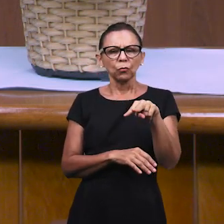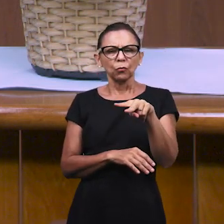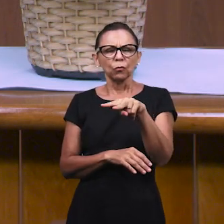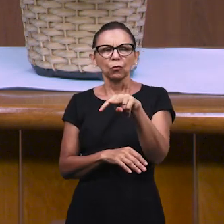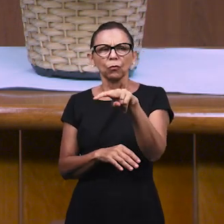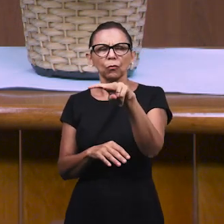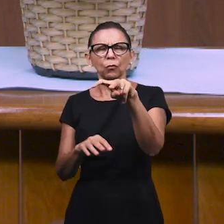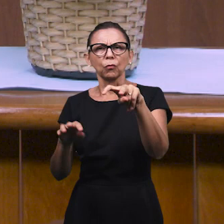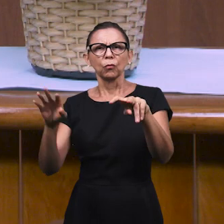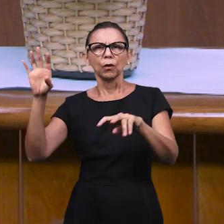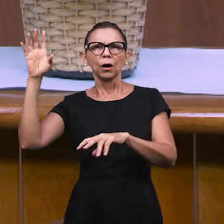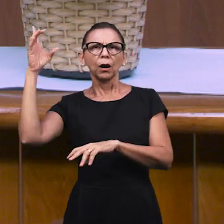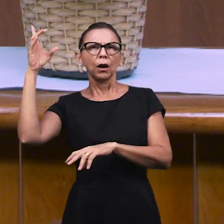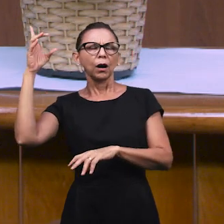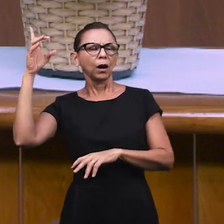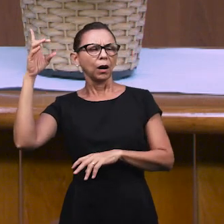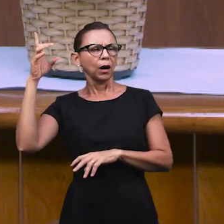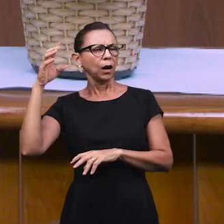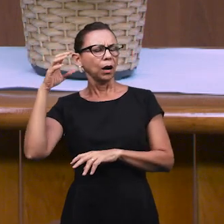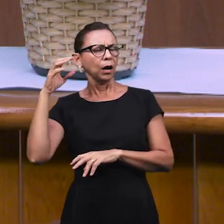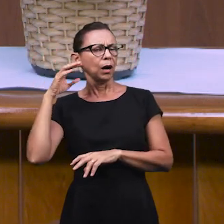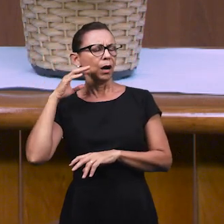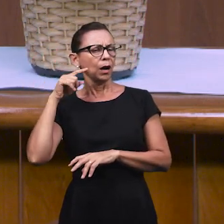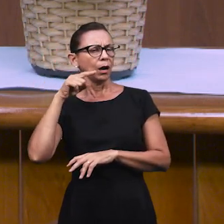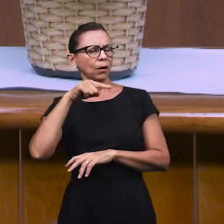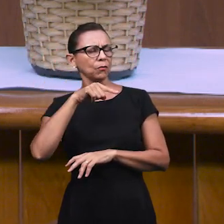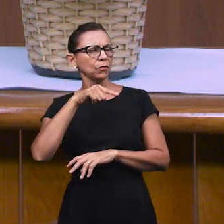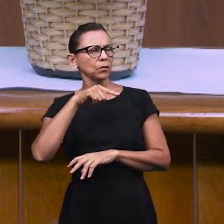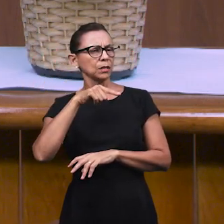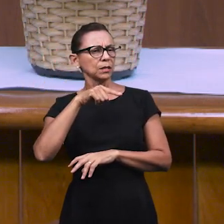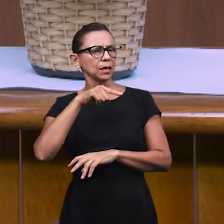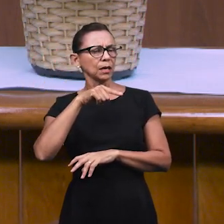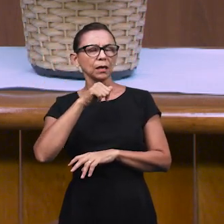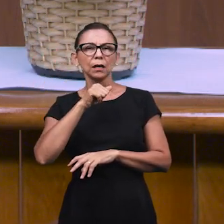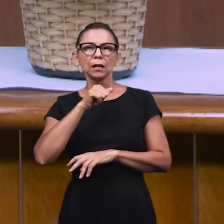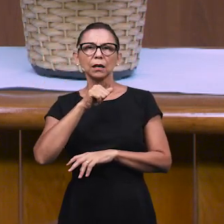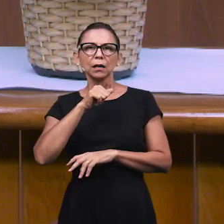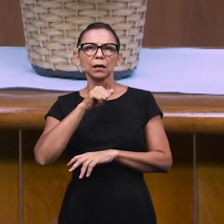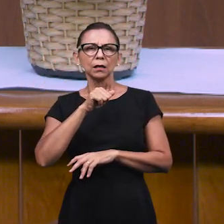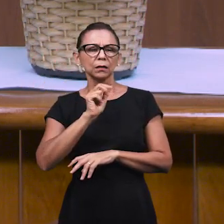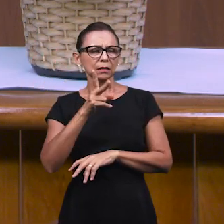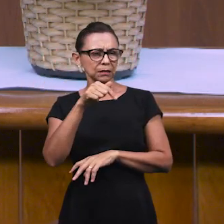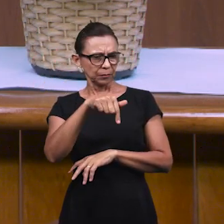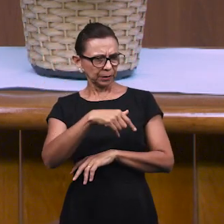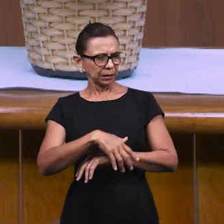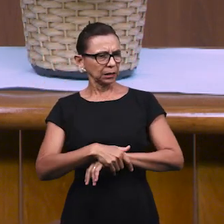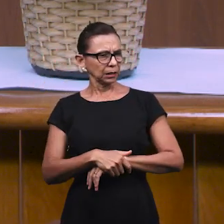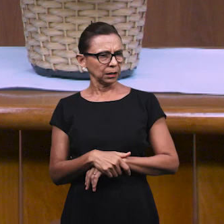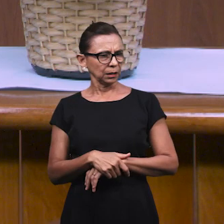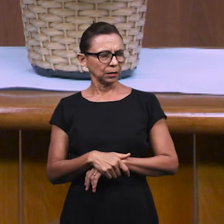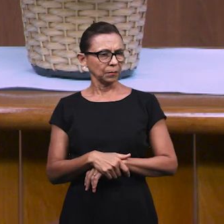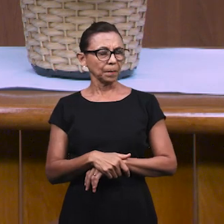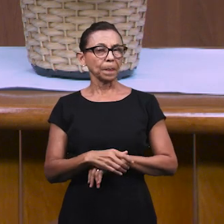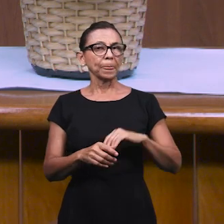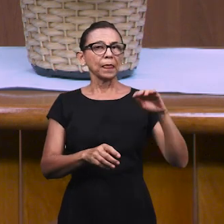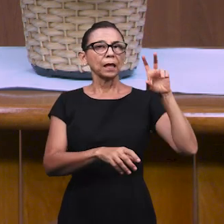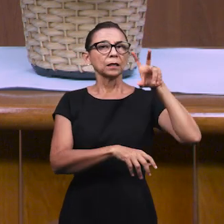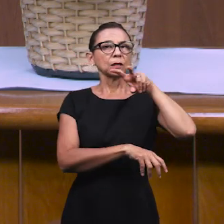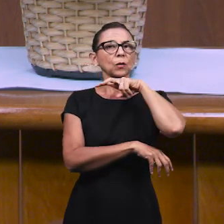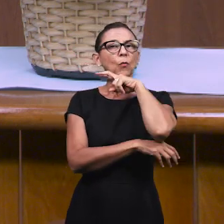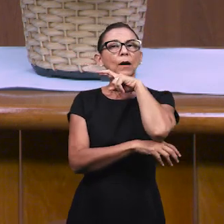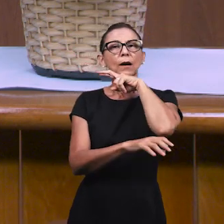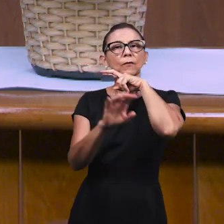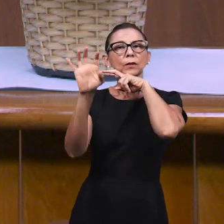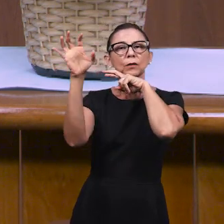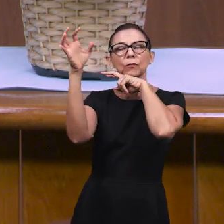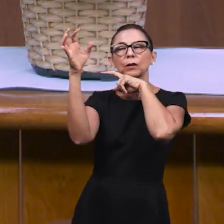mas eu nunca te vi comendo daquela árvore ali. Aquele fruto você nunca comeu. A mulher disse: não, mas essa árvore eu